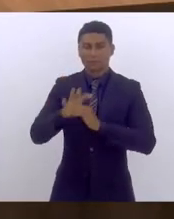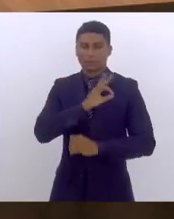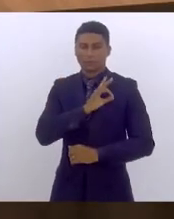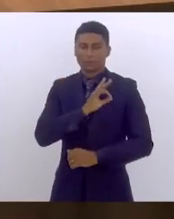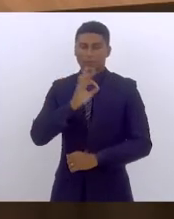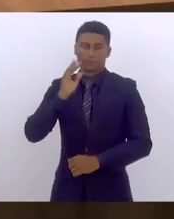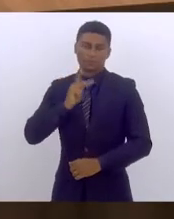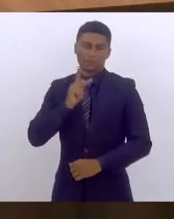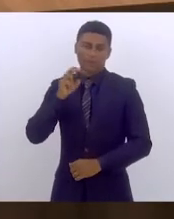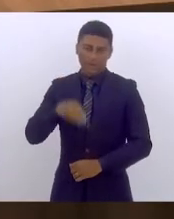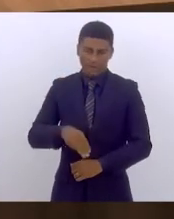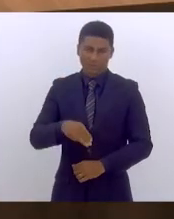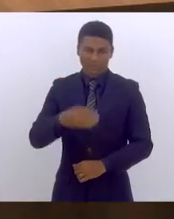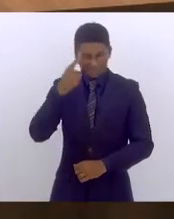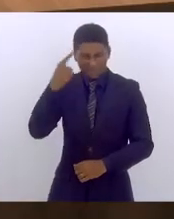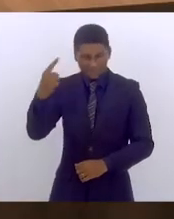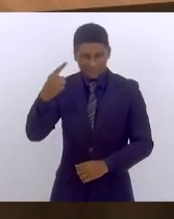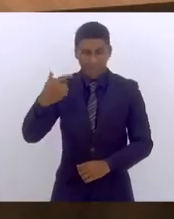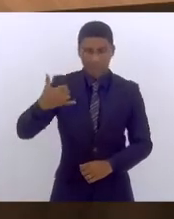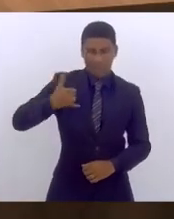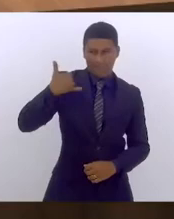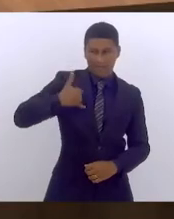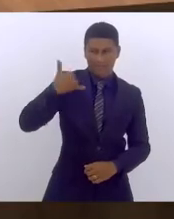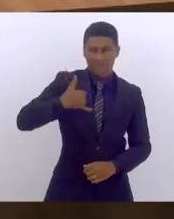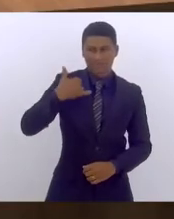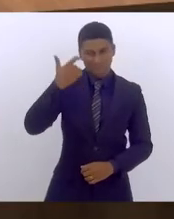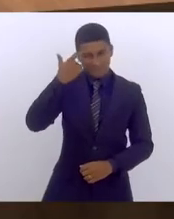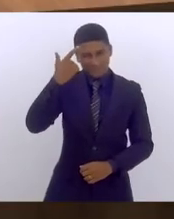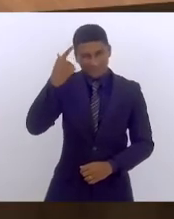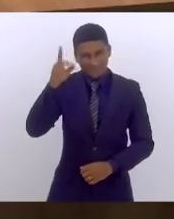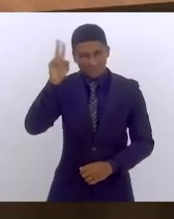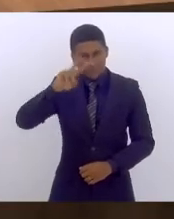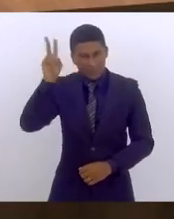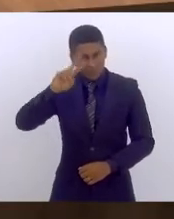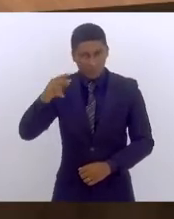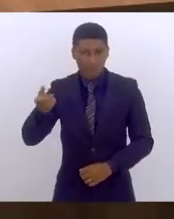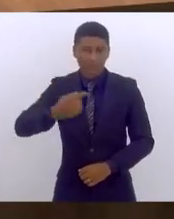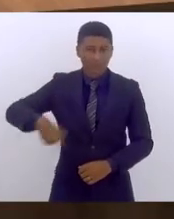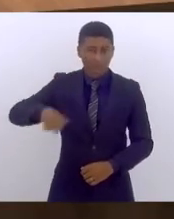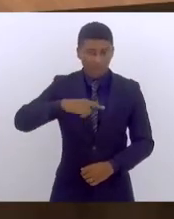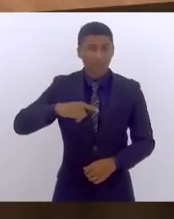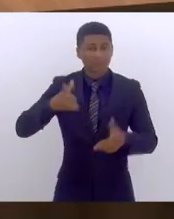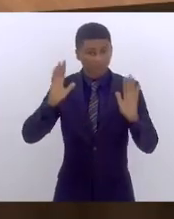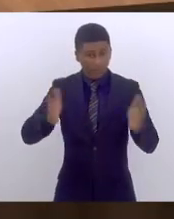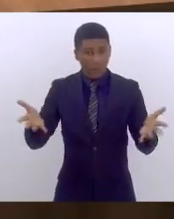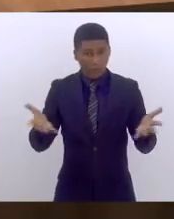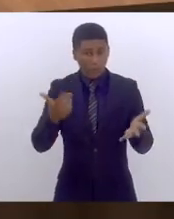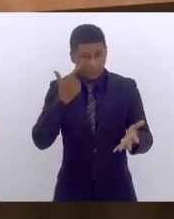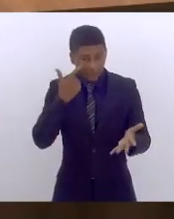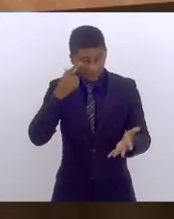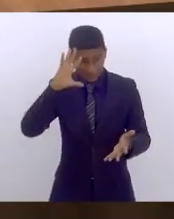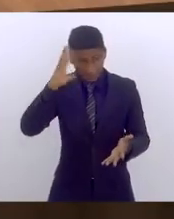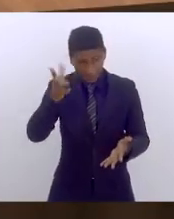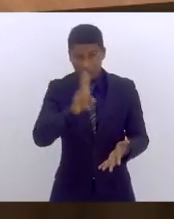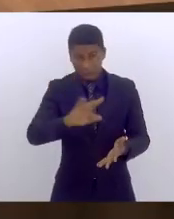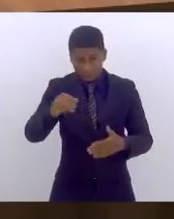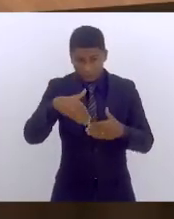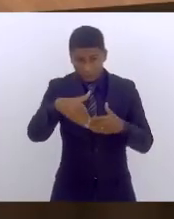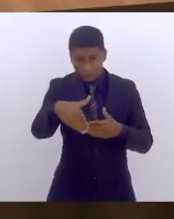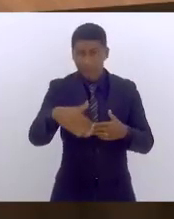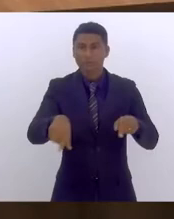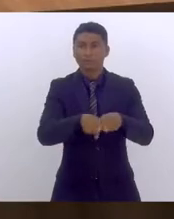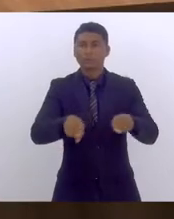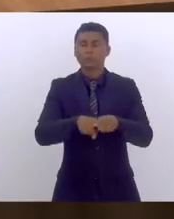A famosa idade, são dois casos em aberto, questões de história, que a gente está resolvendo, encaminhando para a resolução, e a questão